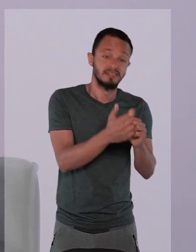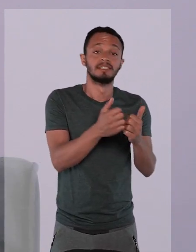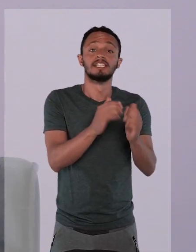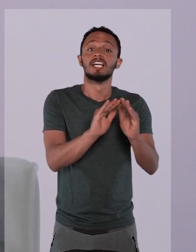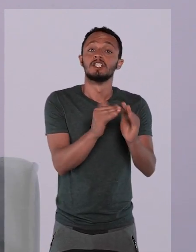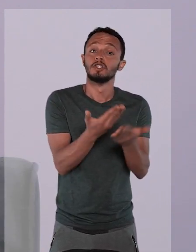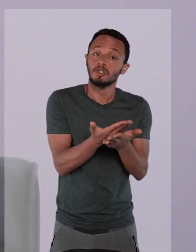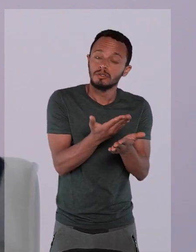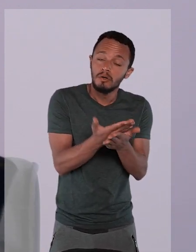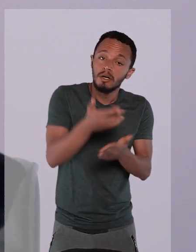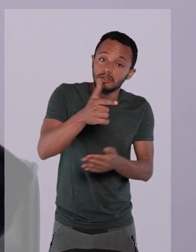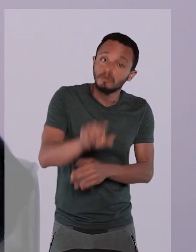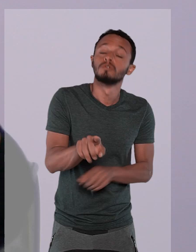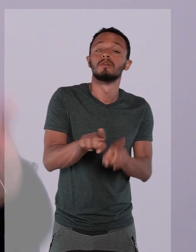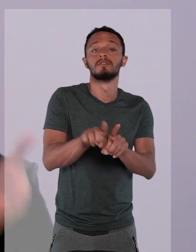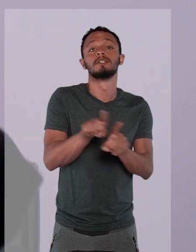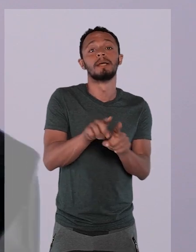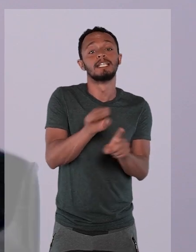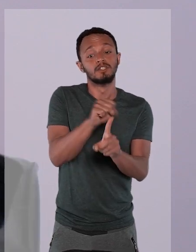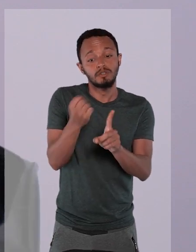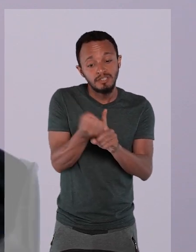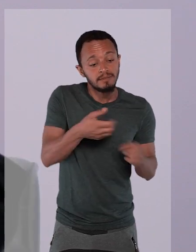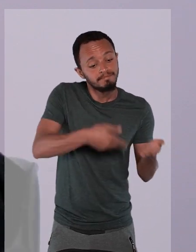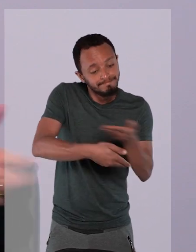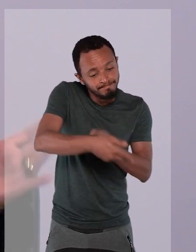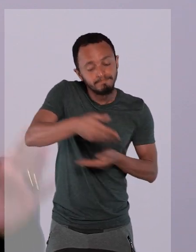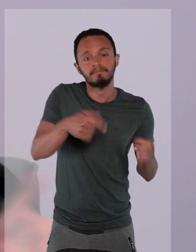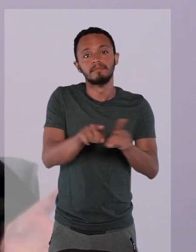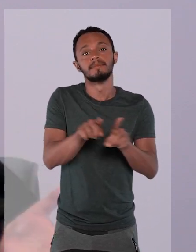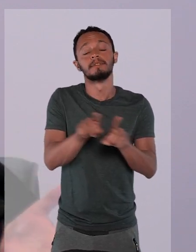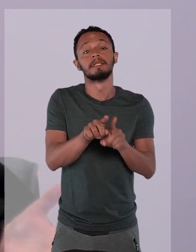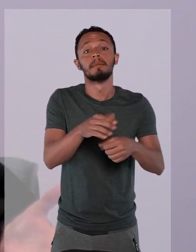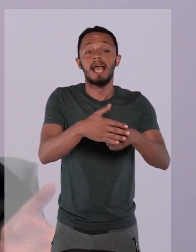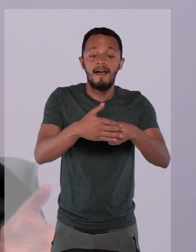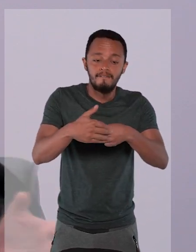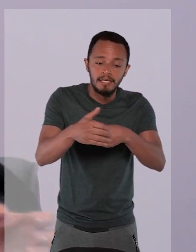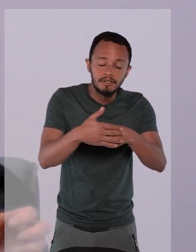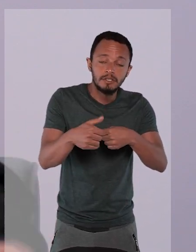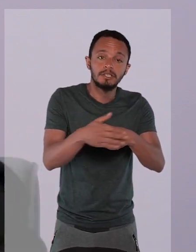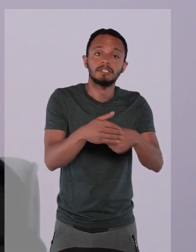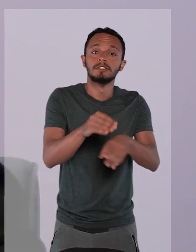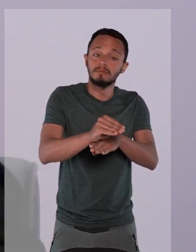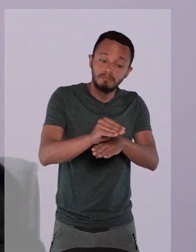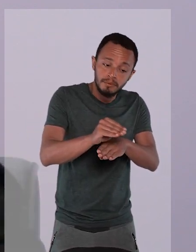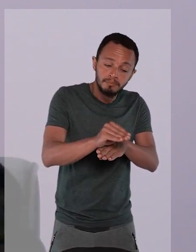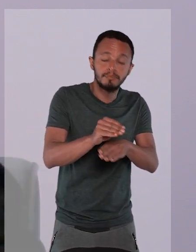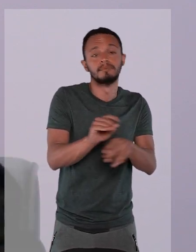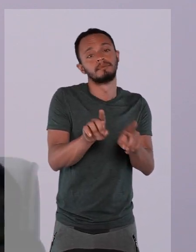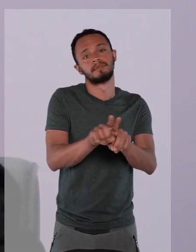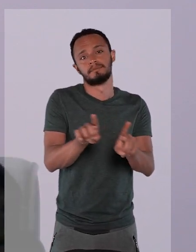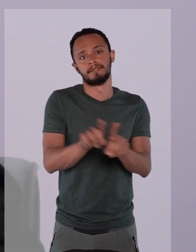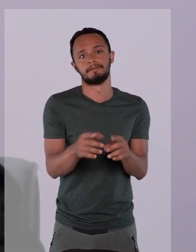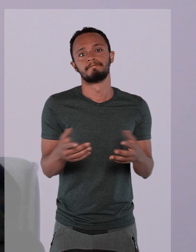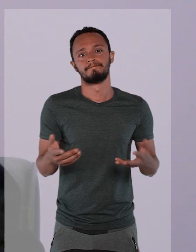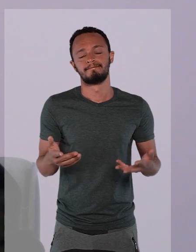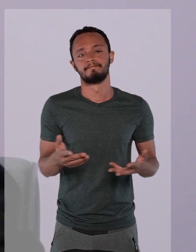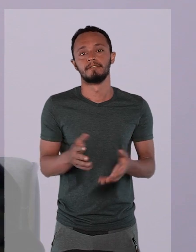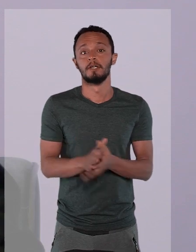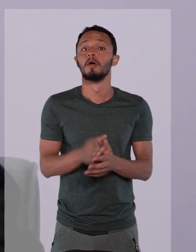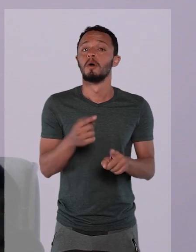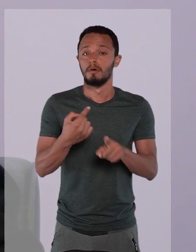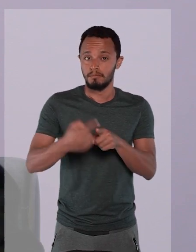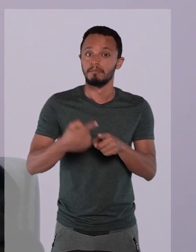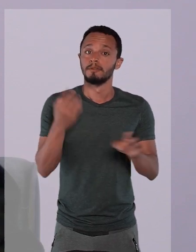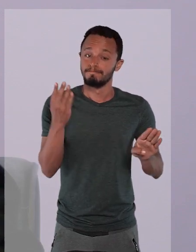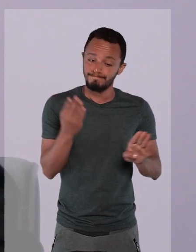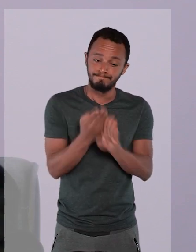ressocializar no sentido afetivo e cognitivo também, as 2 coisas, né? Porque o impacto foi